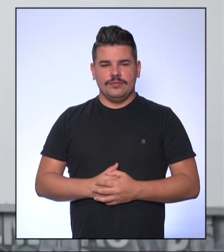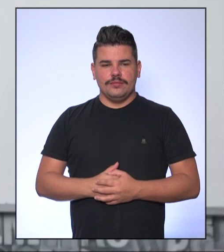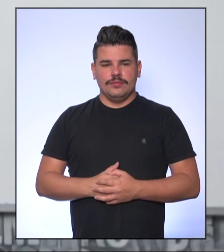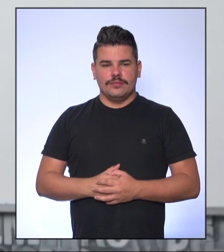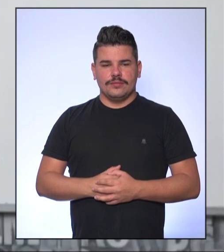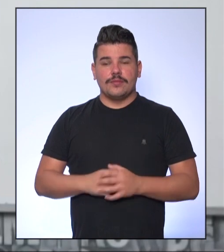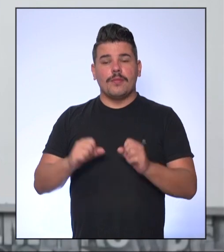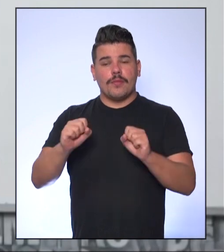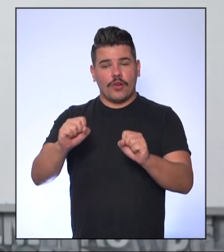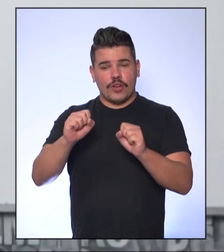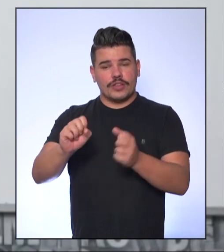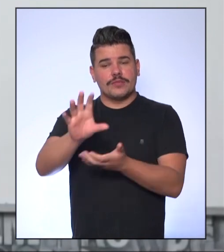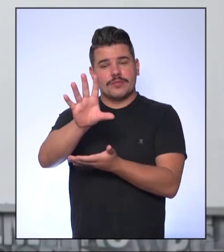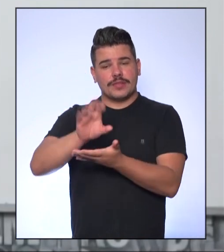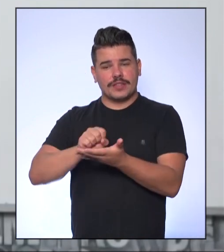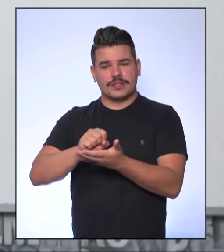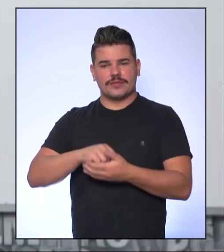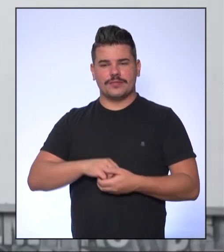Bora fazer o print.